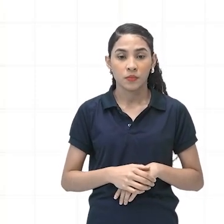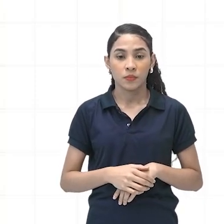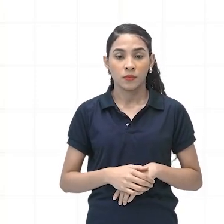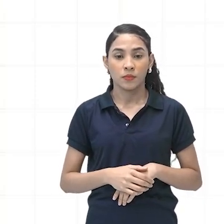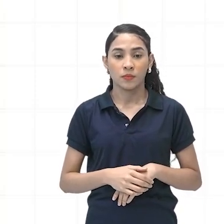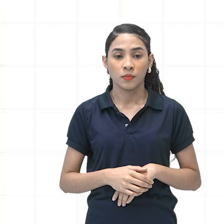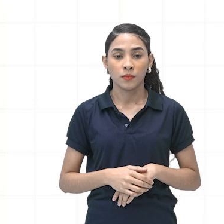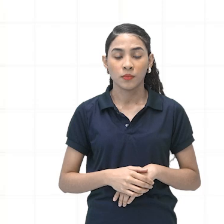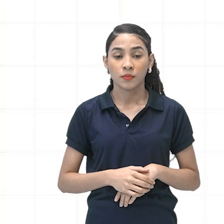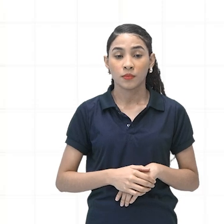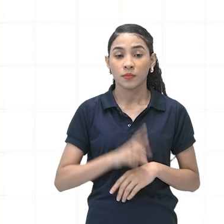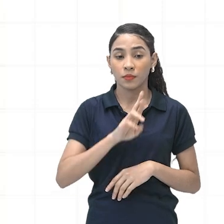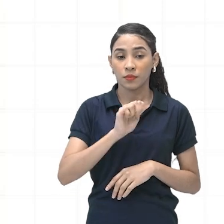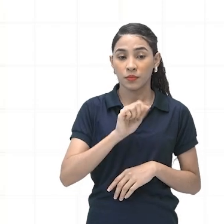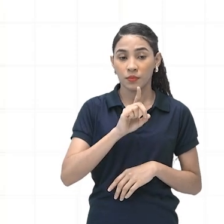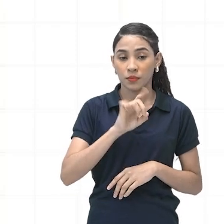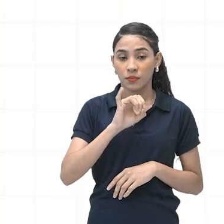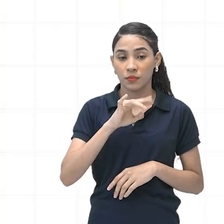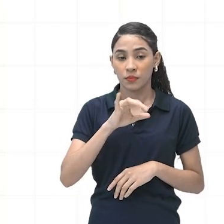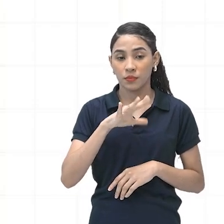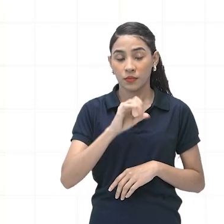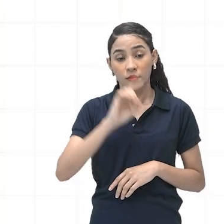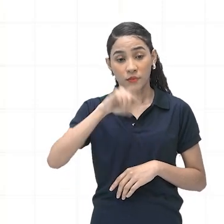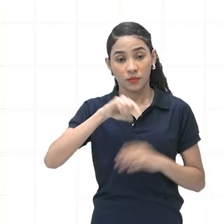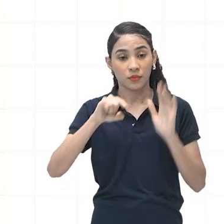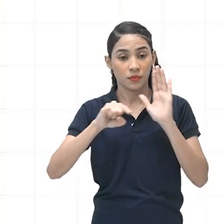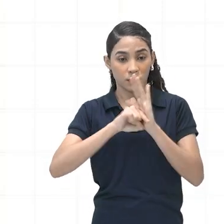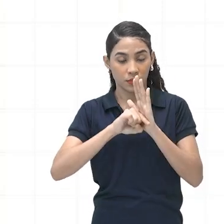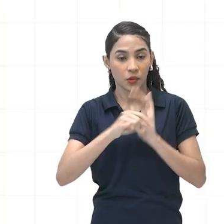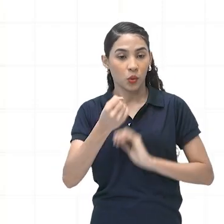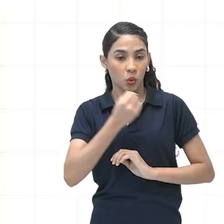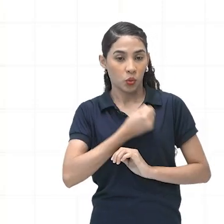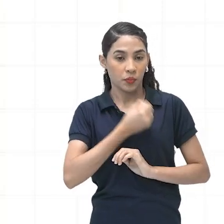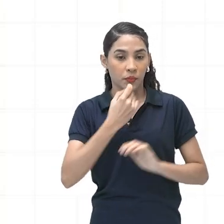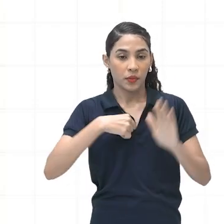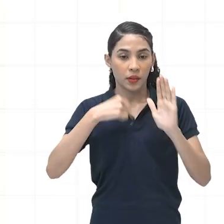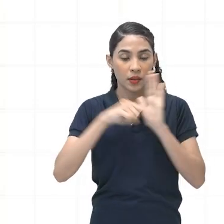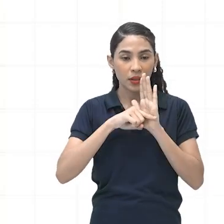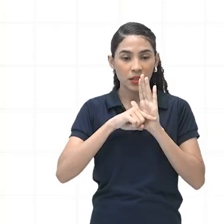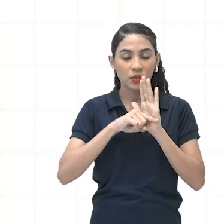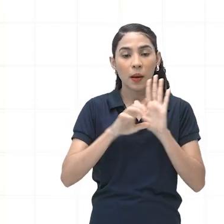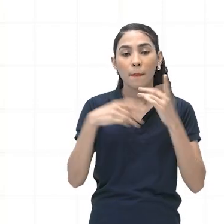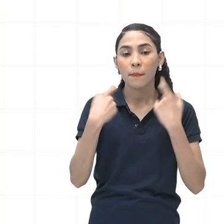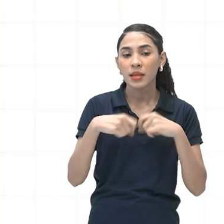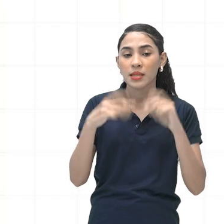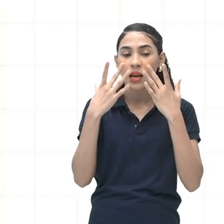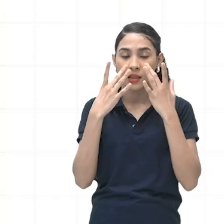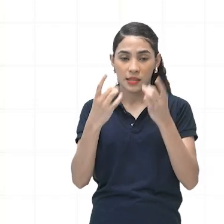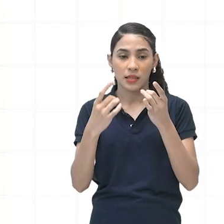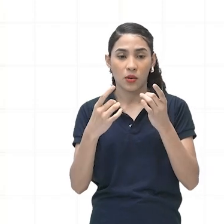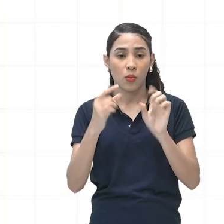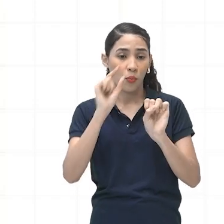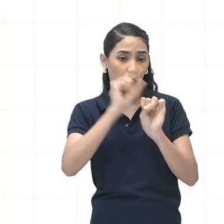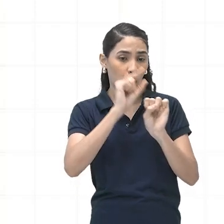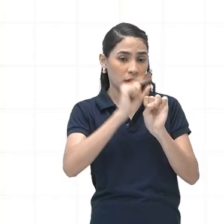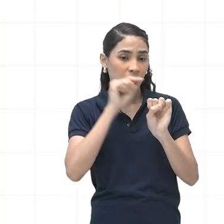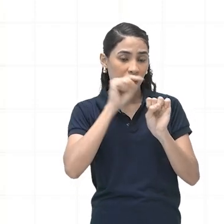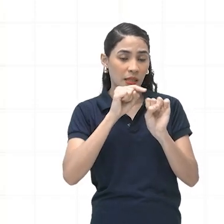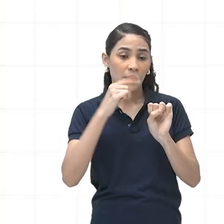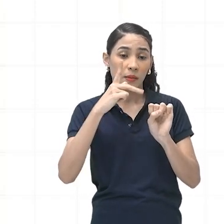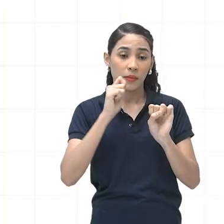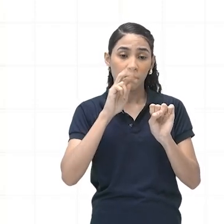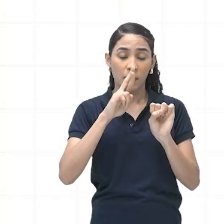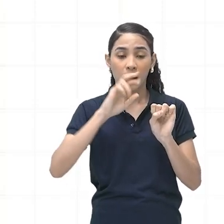o radicando for negativo, eu vou ter que olhar para a potência. Se essa potência é par ou